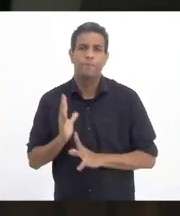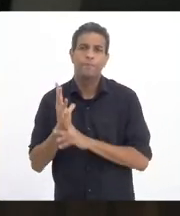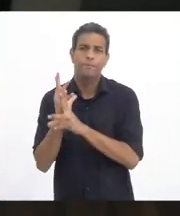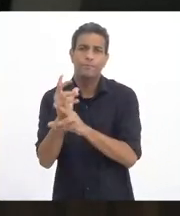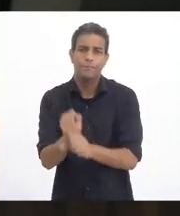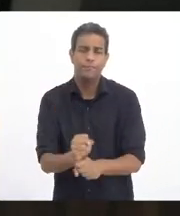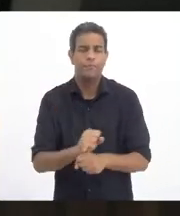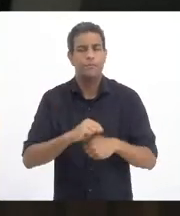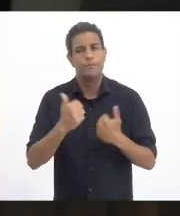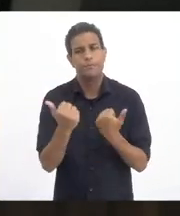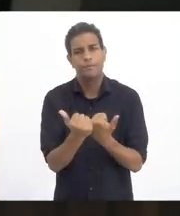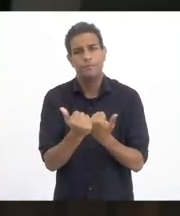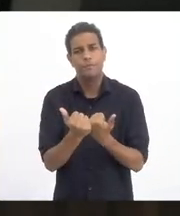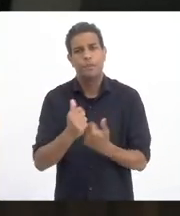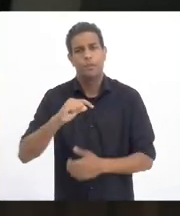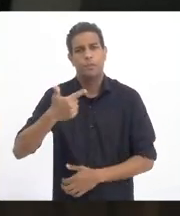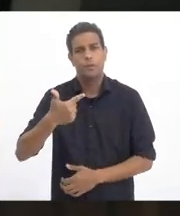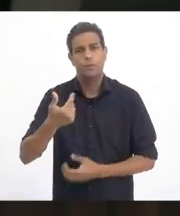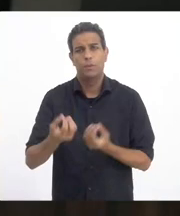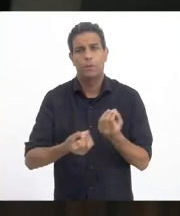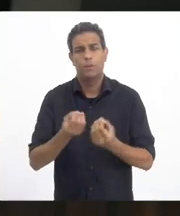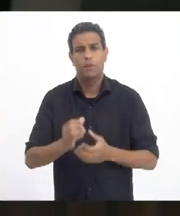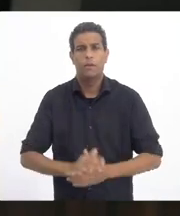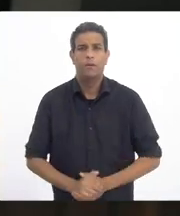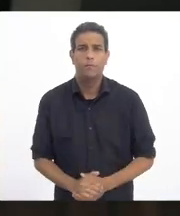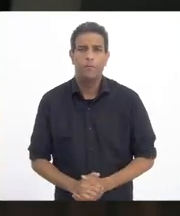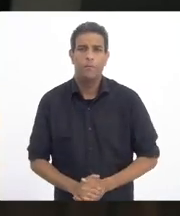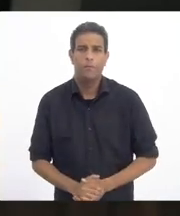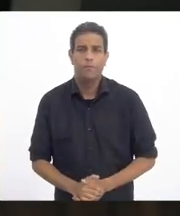estar no substitutivo.